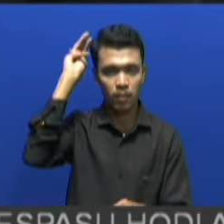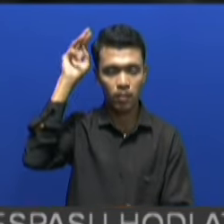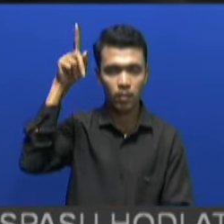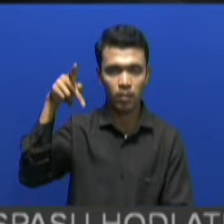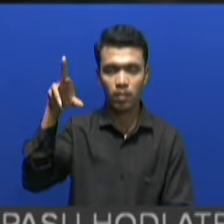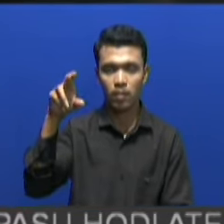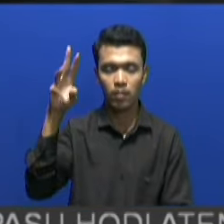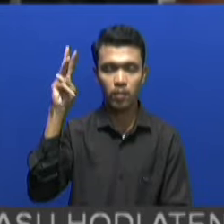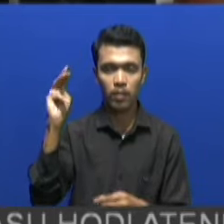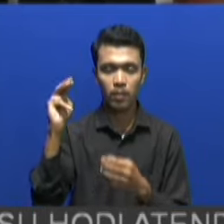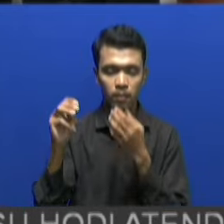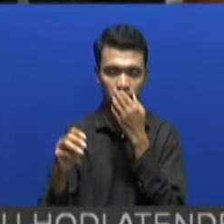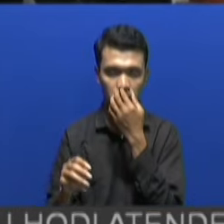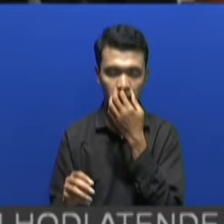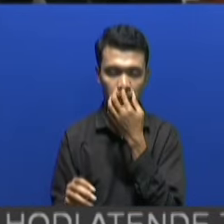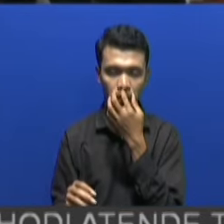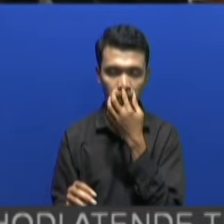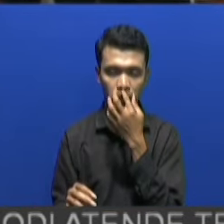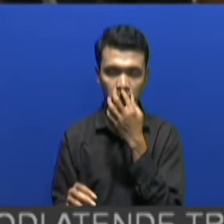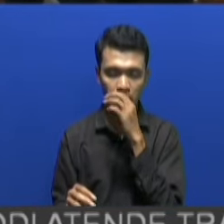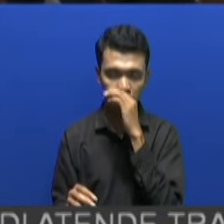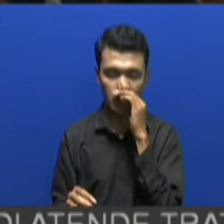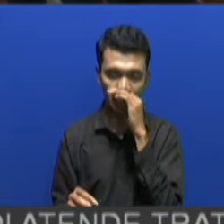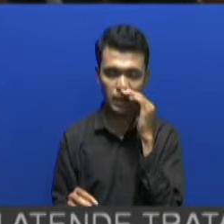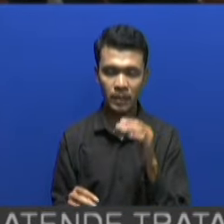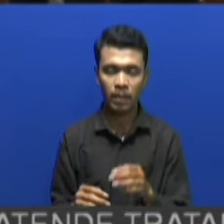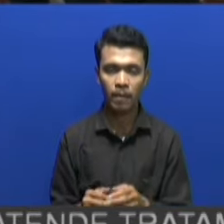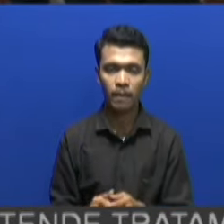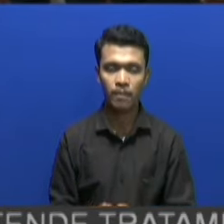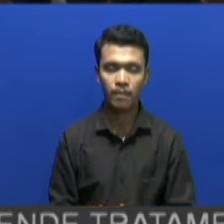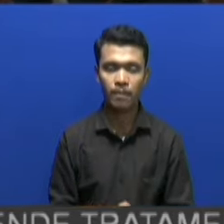Petróleo e Recursos Minerais, Domingos Trindade, José Roso, RTTL.